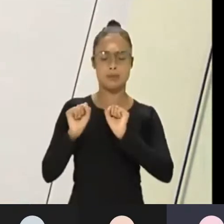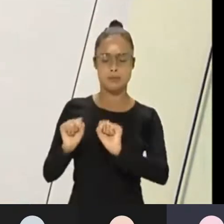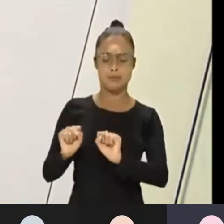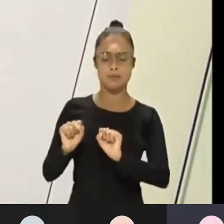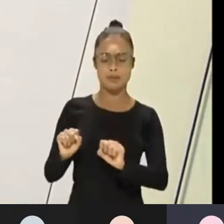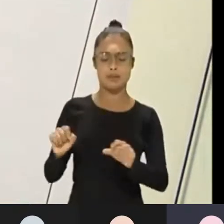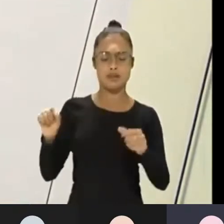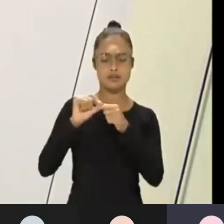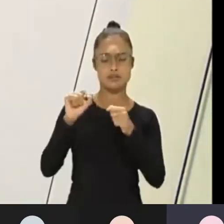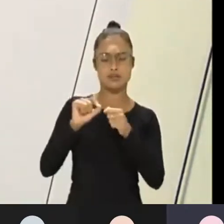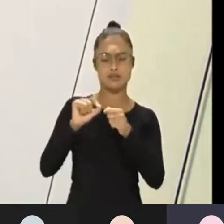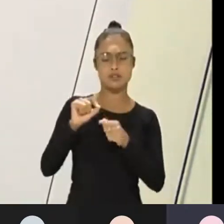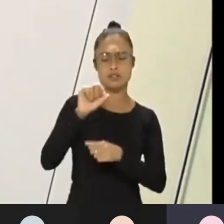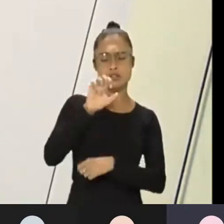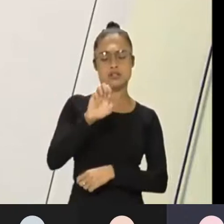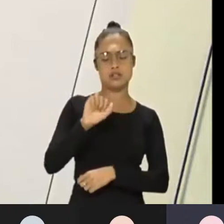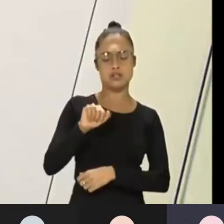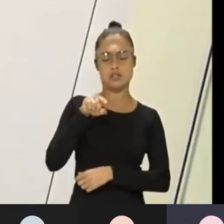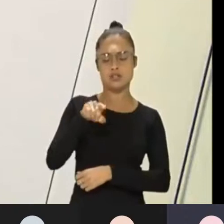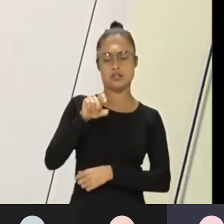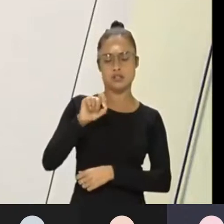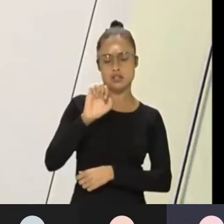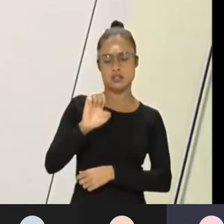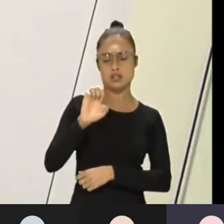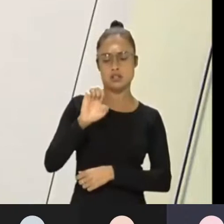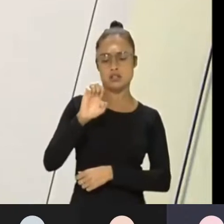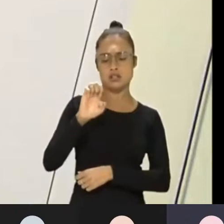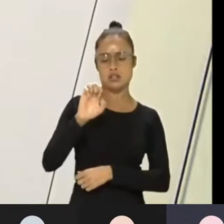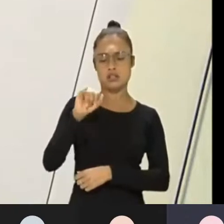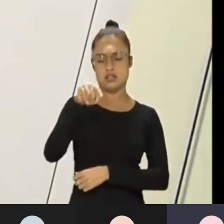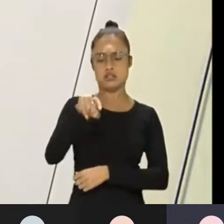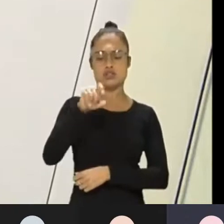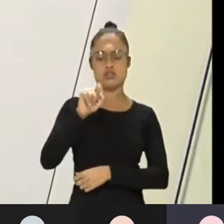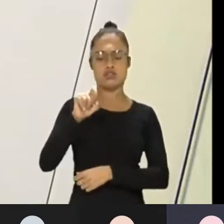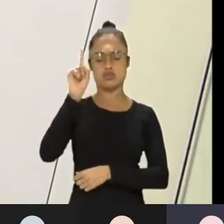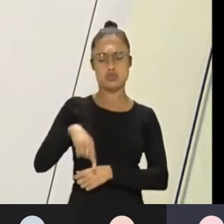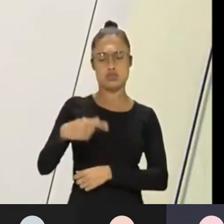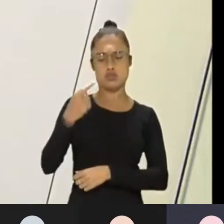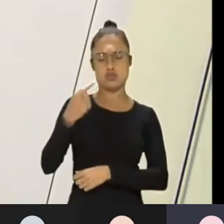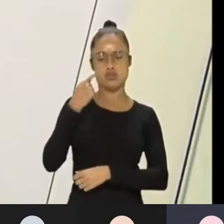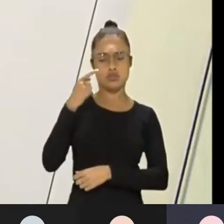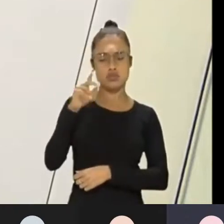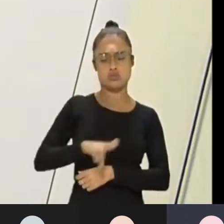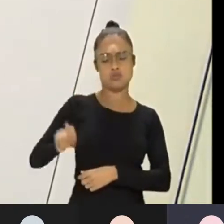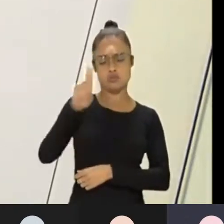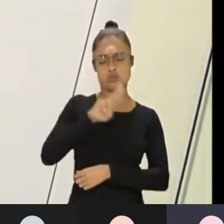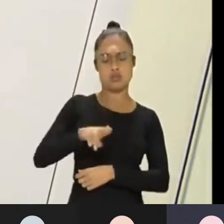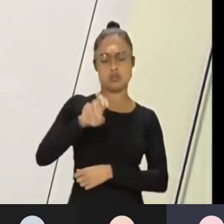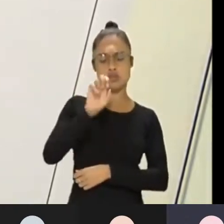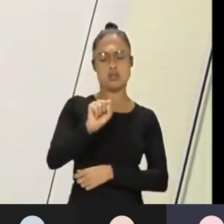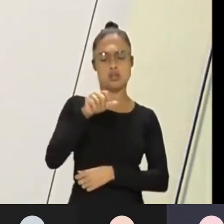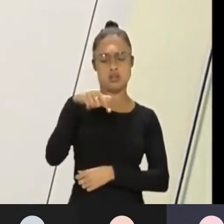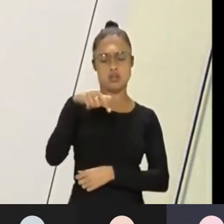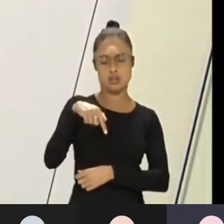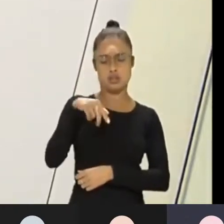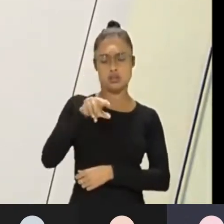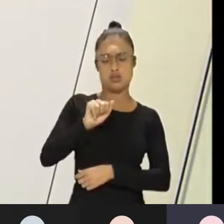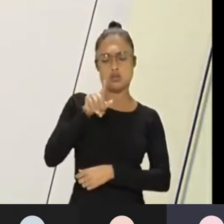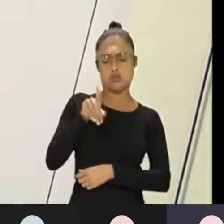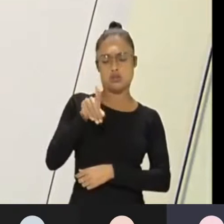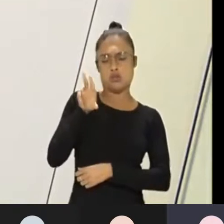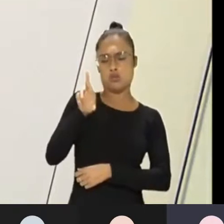fazer ela com os eixos, o mais indicado é que você faça utilizando o esquadro, por causa do